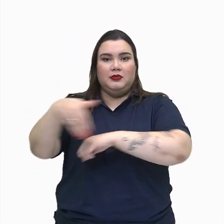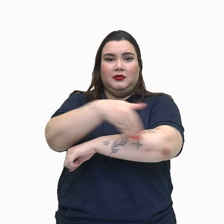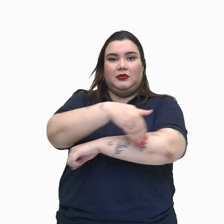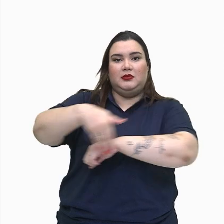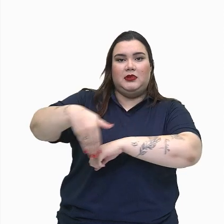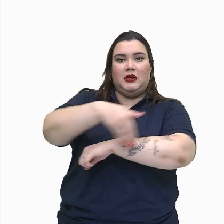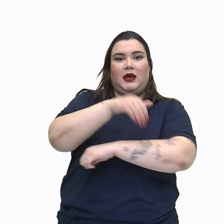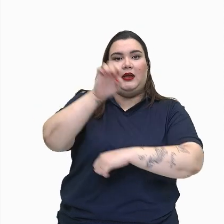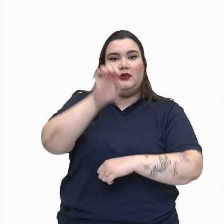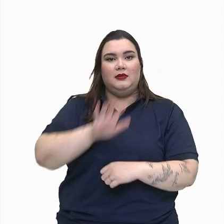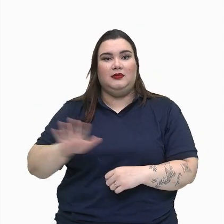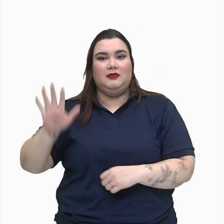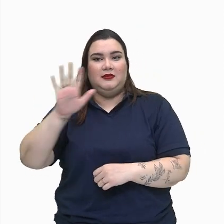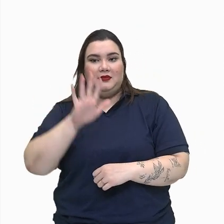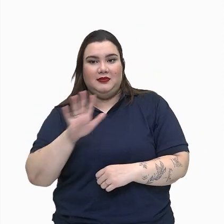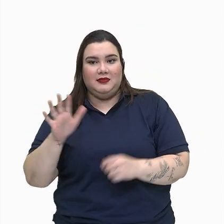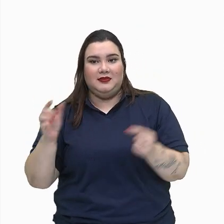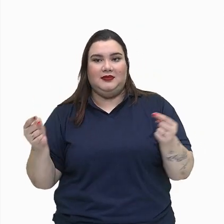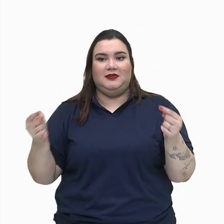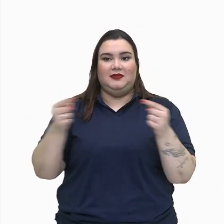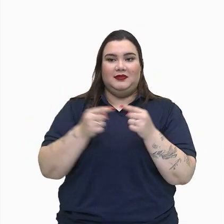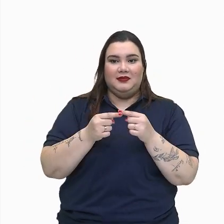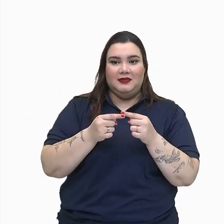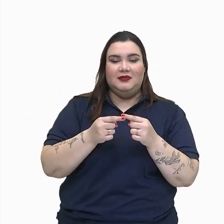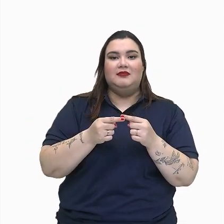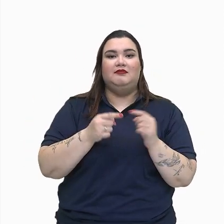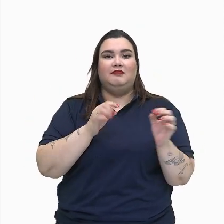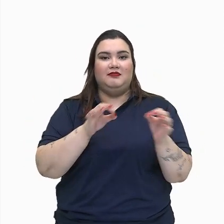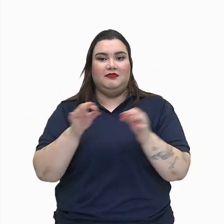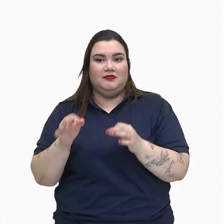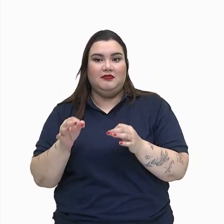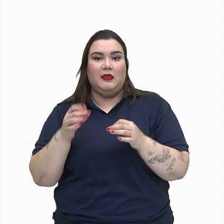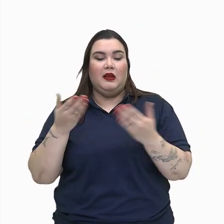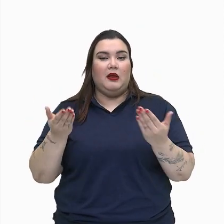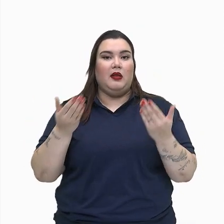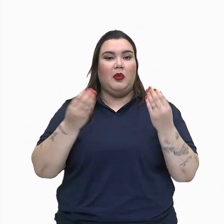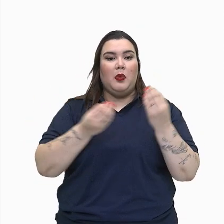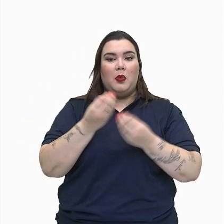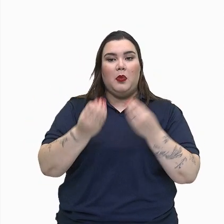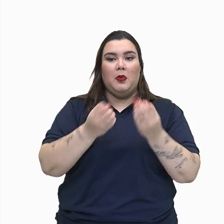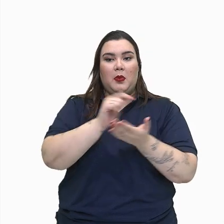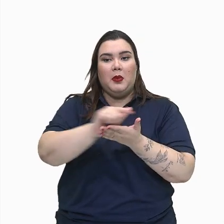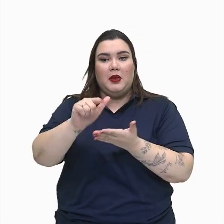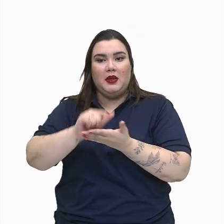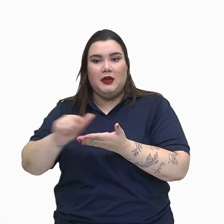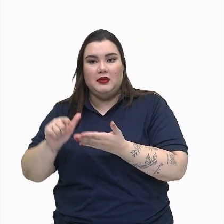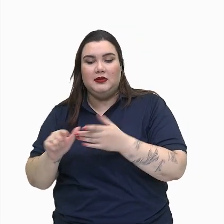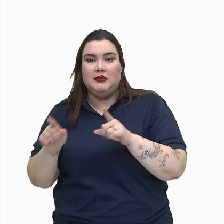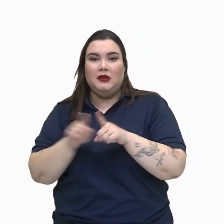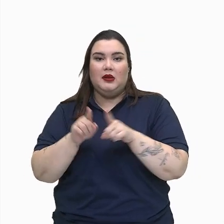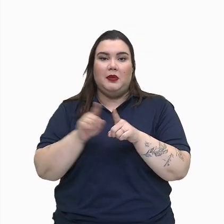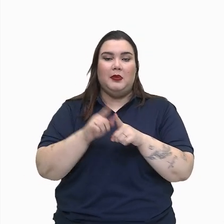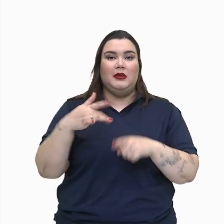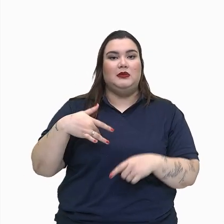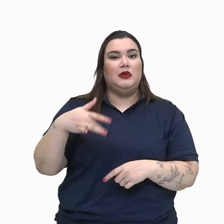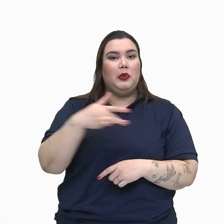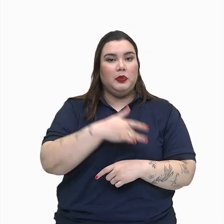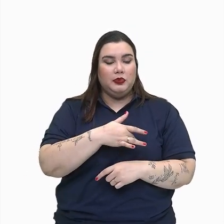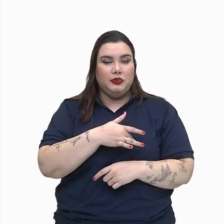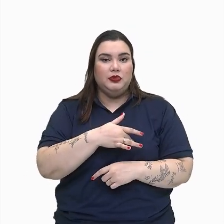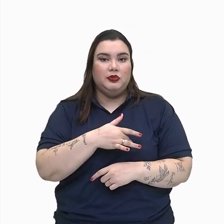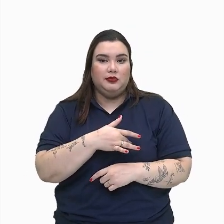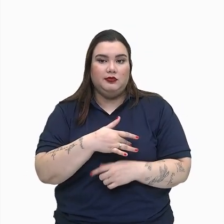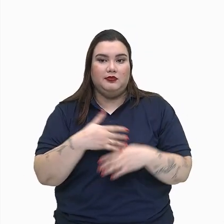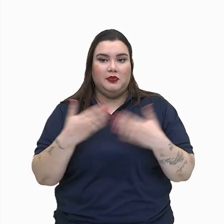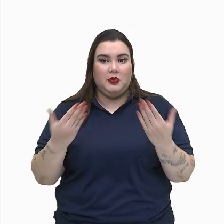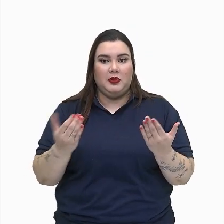enquanto aqui a gente tinha sistemas de saneamento básico garantindo limpeza e, claro, maior saúde dessas pessoas. Porque se